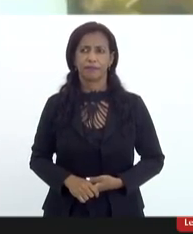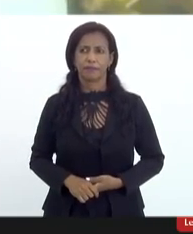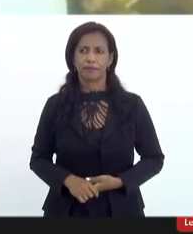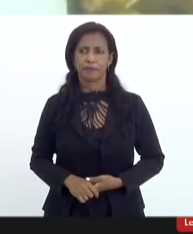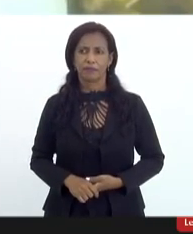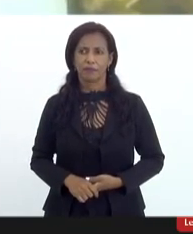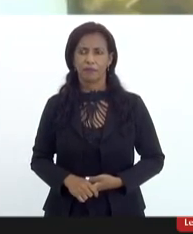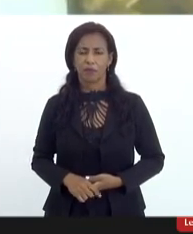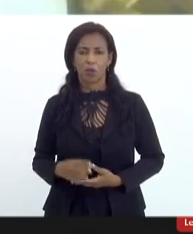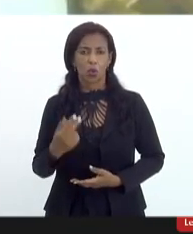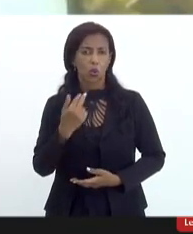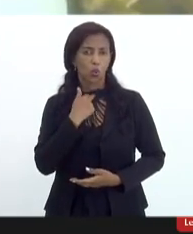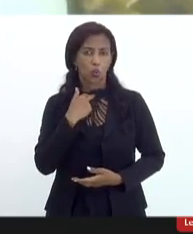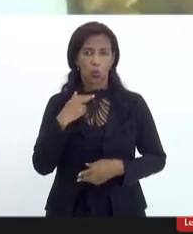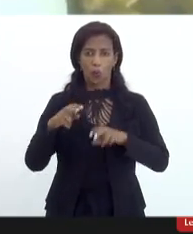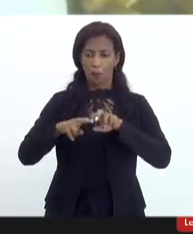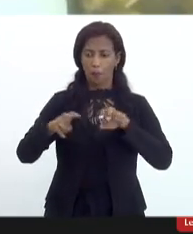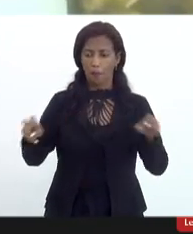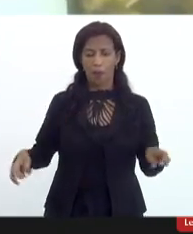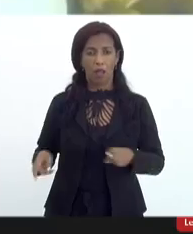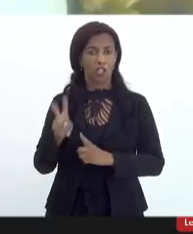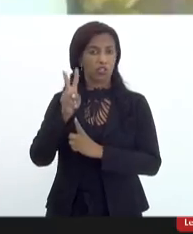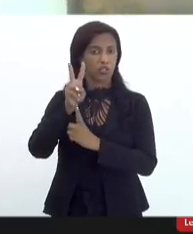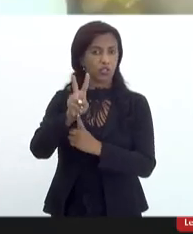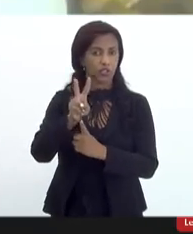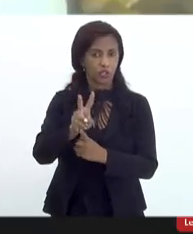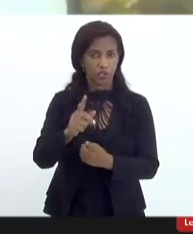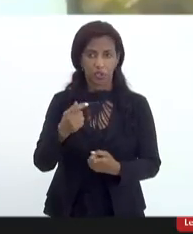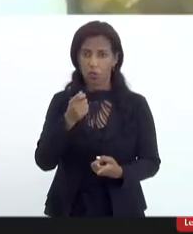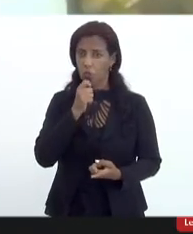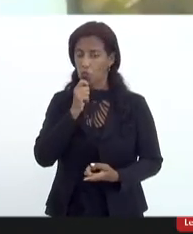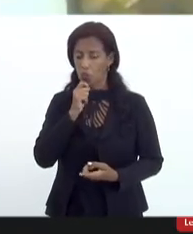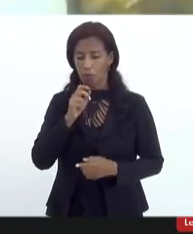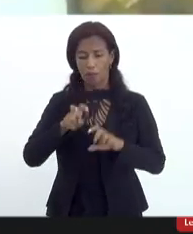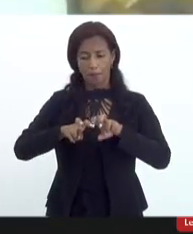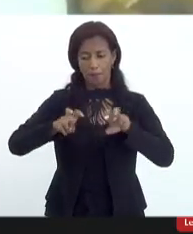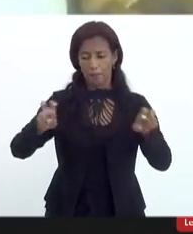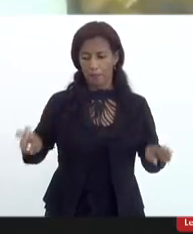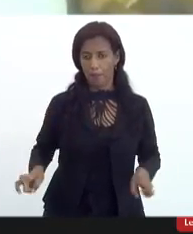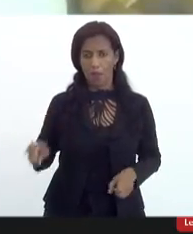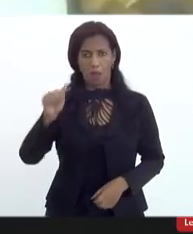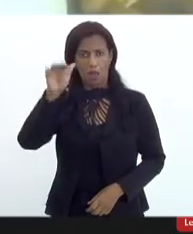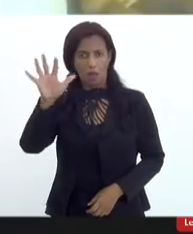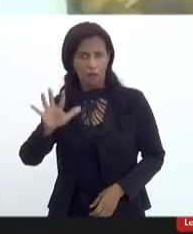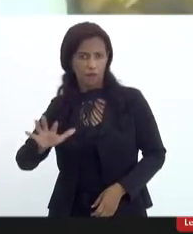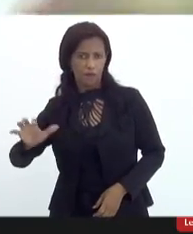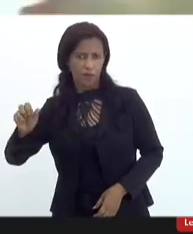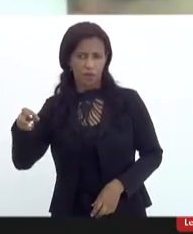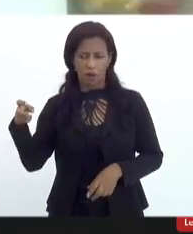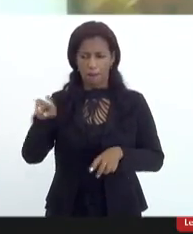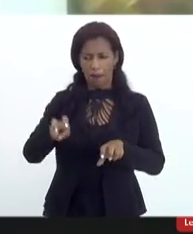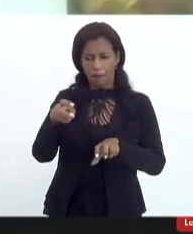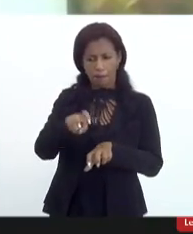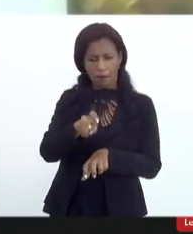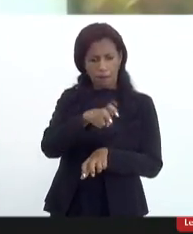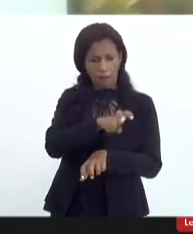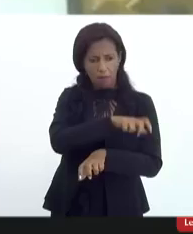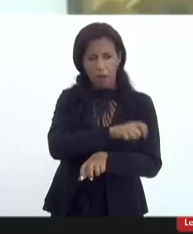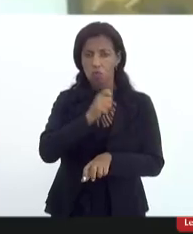Nós não temos bancada indígena, nós não temos bancada de matriz africana, nós não